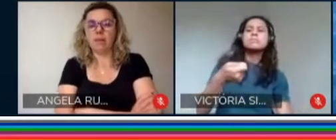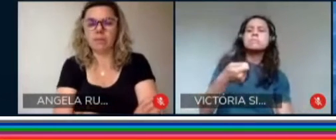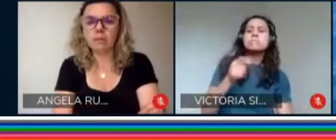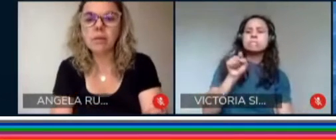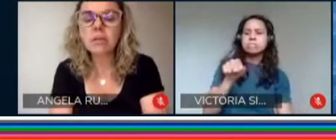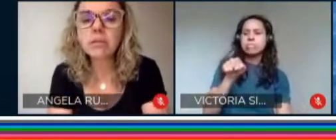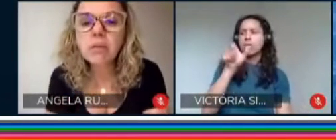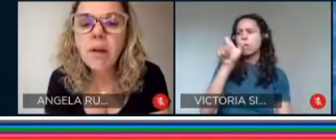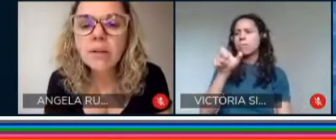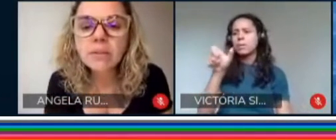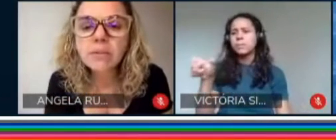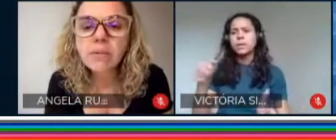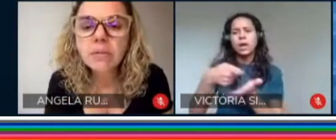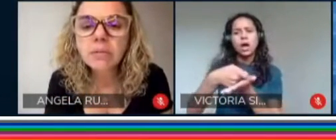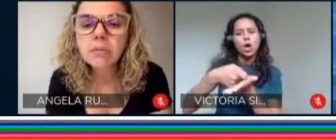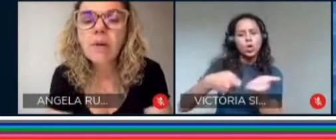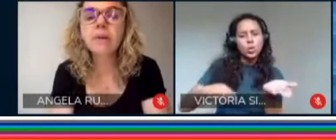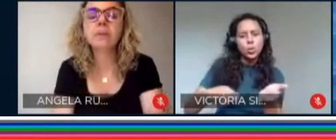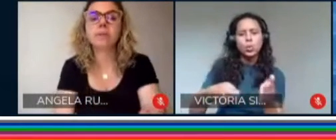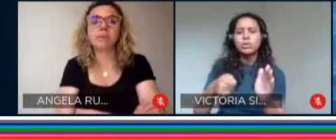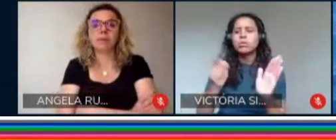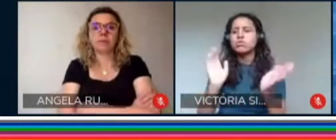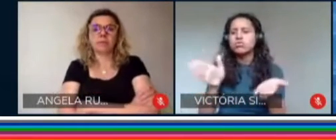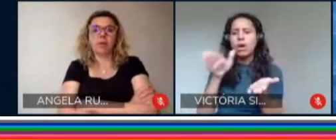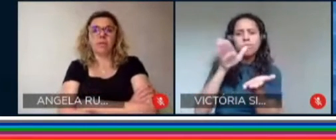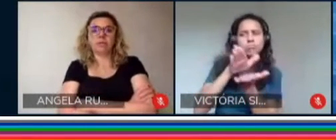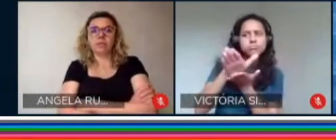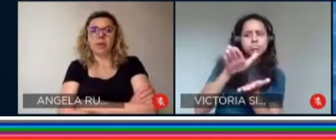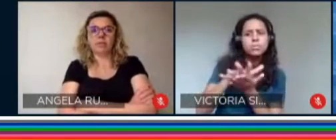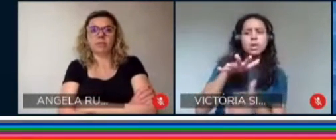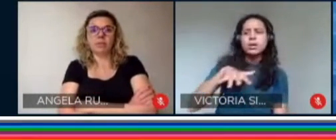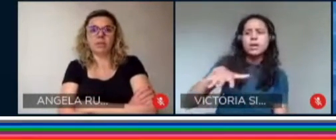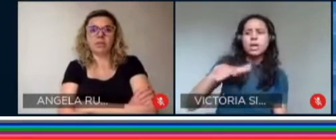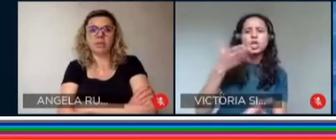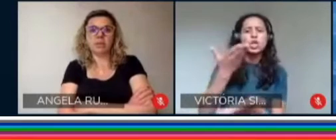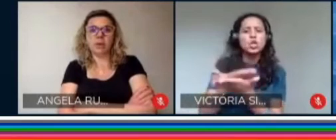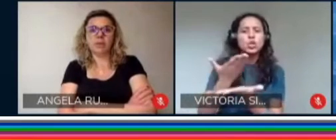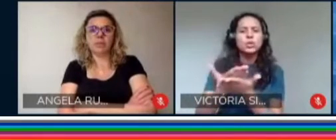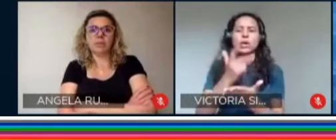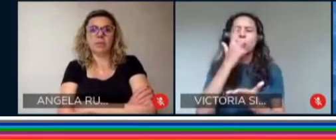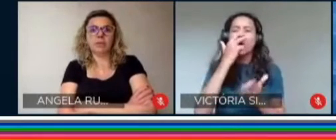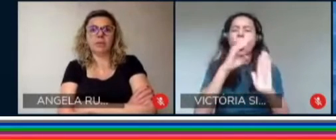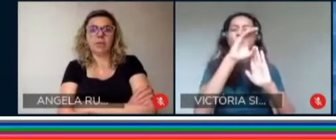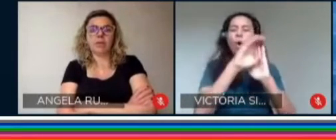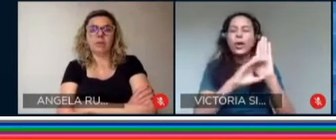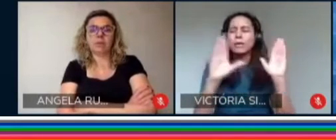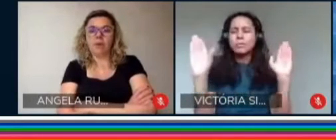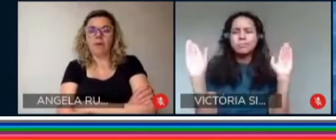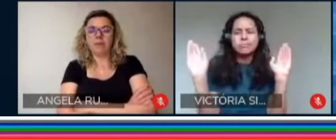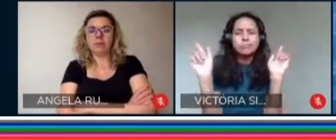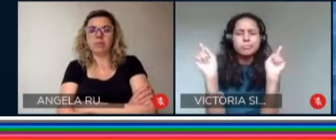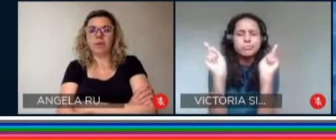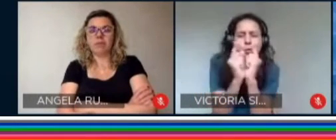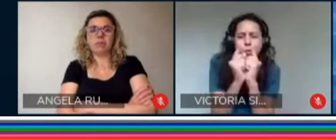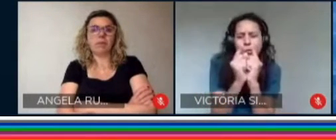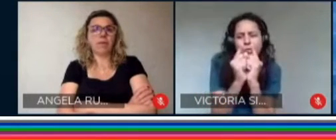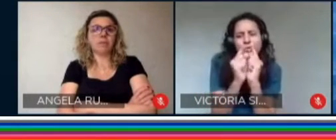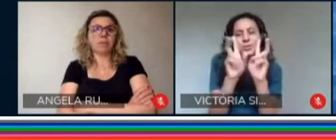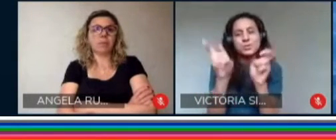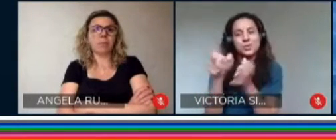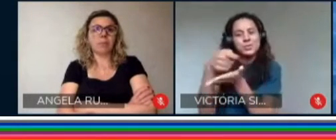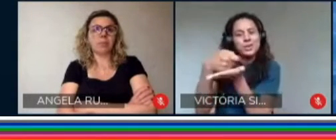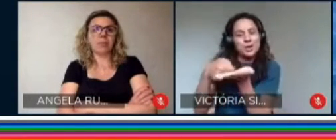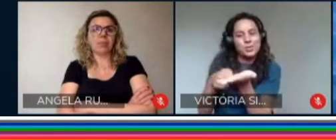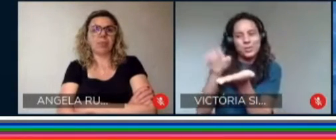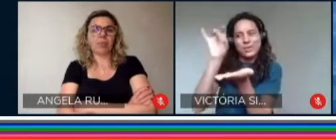têm feito na área, o que eles têm estudado. Traz um brevíssimo currículo ali para a gente saber de quem se tratam essas pessoas.